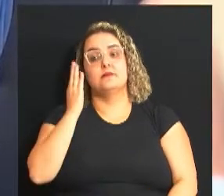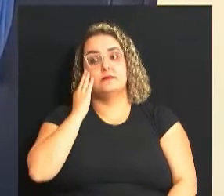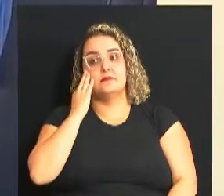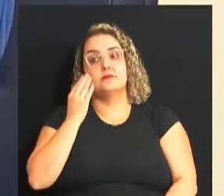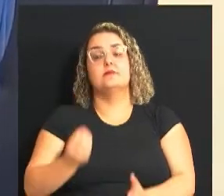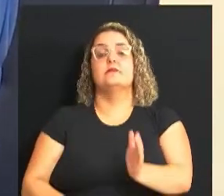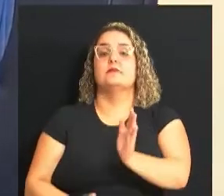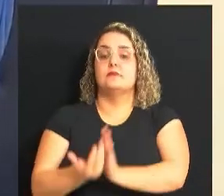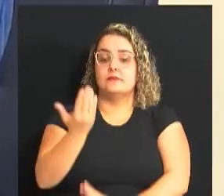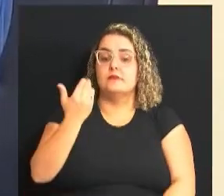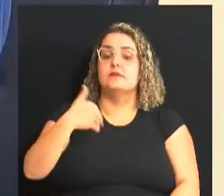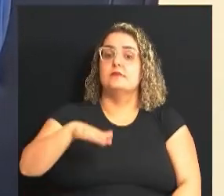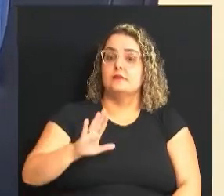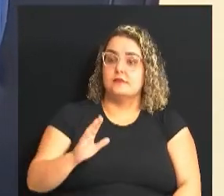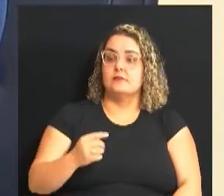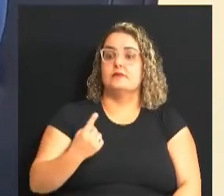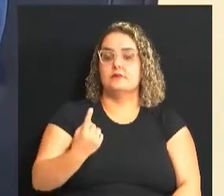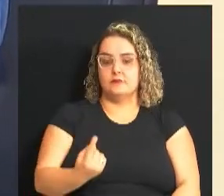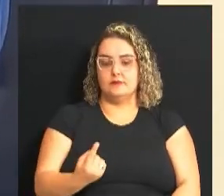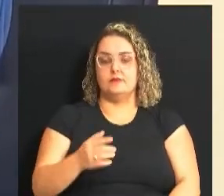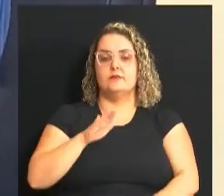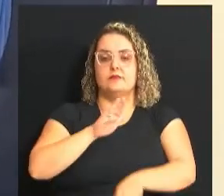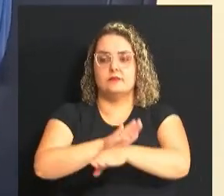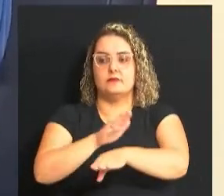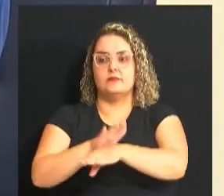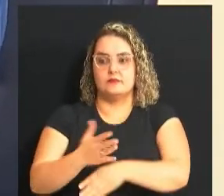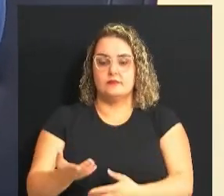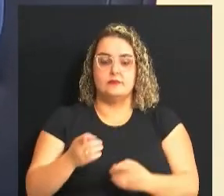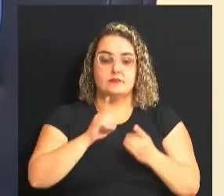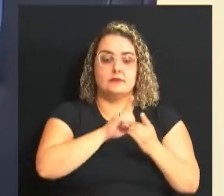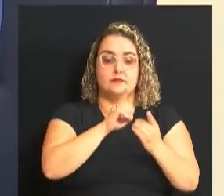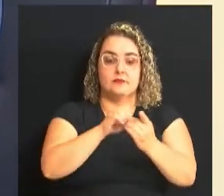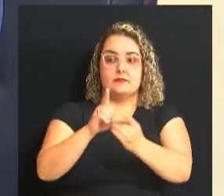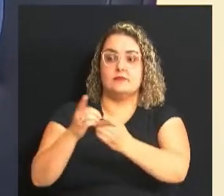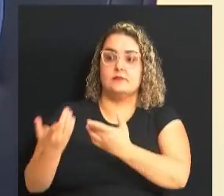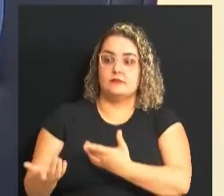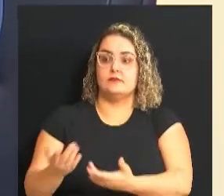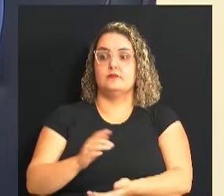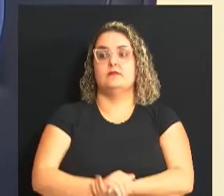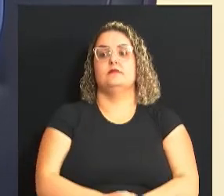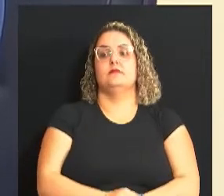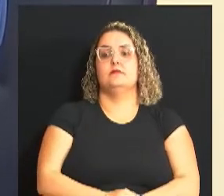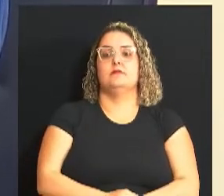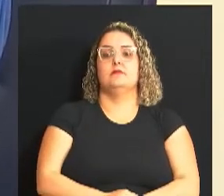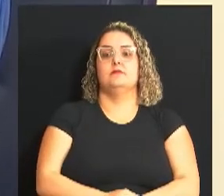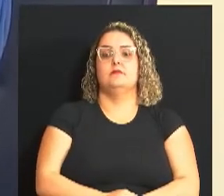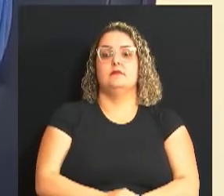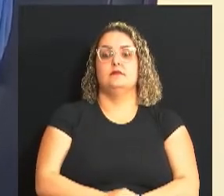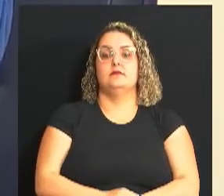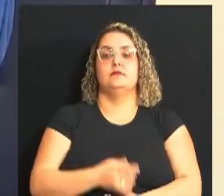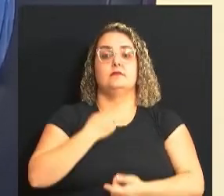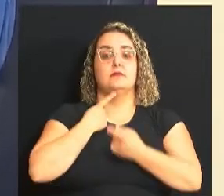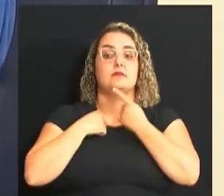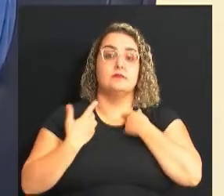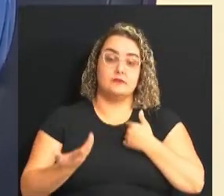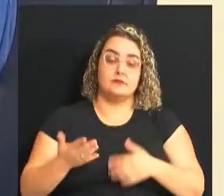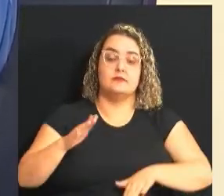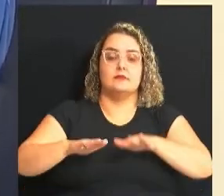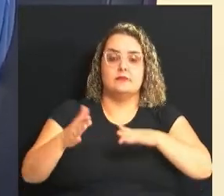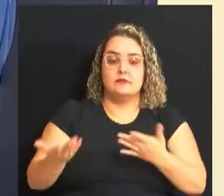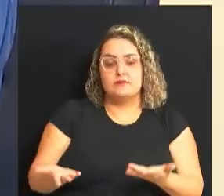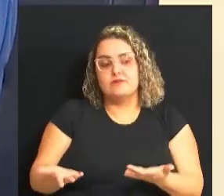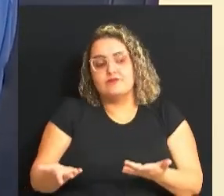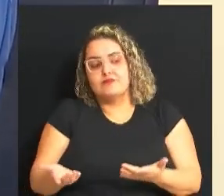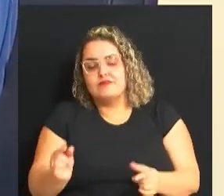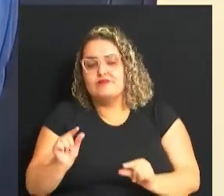um ajuda a atender as nossas necessidades, ainda talvez esteja um pouco aquém,